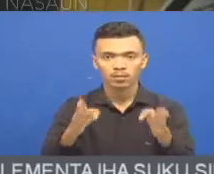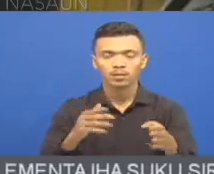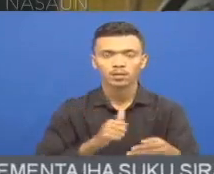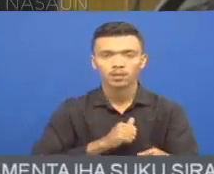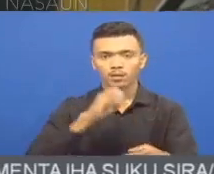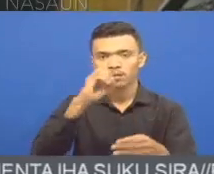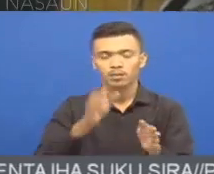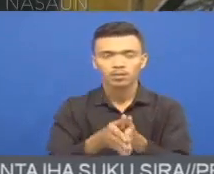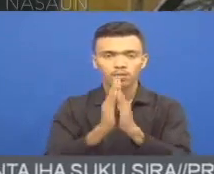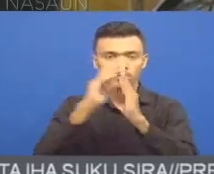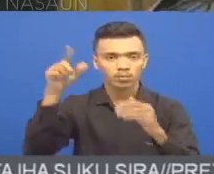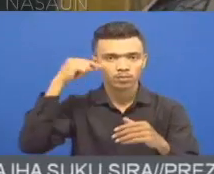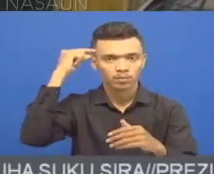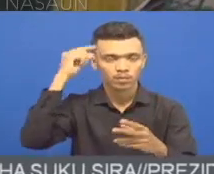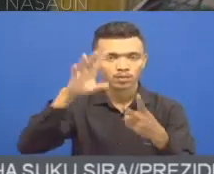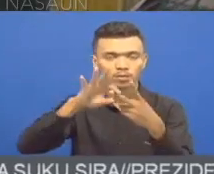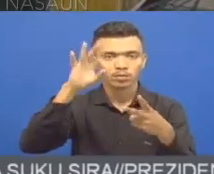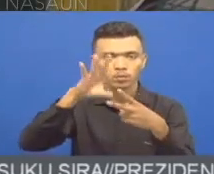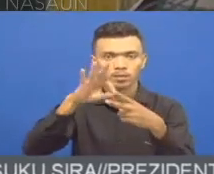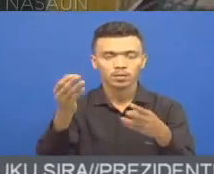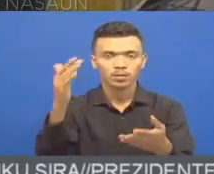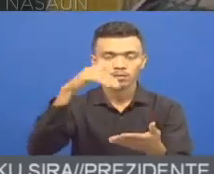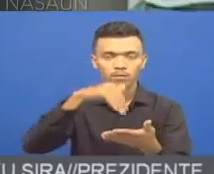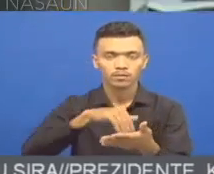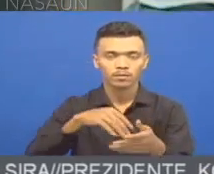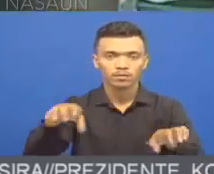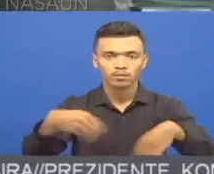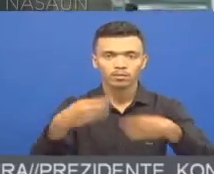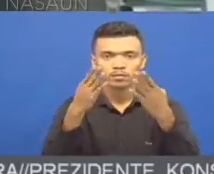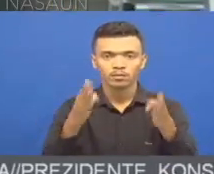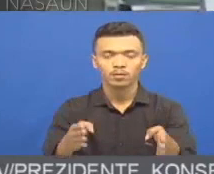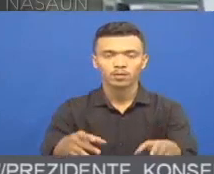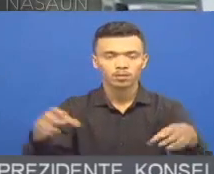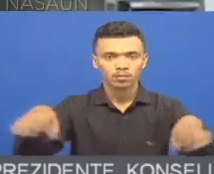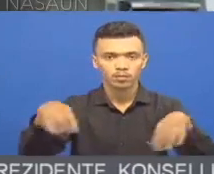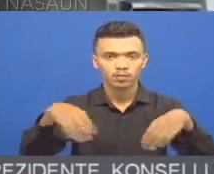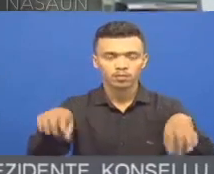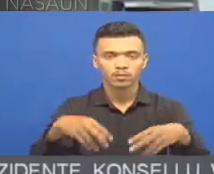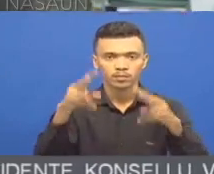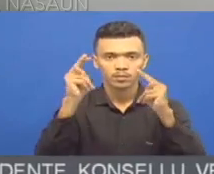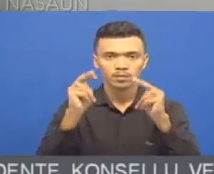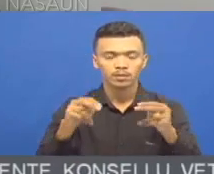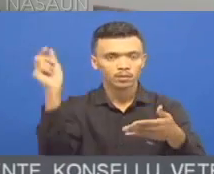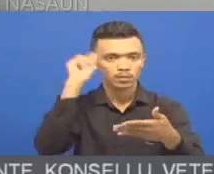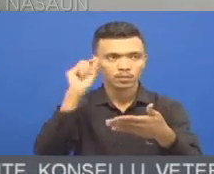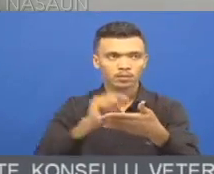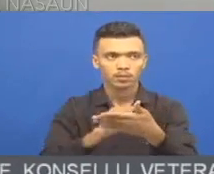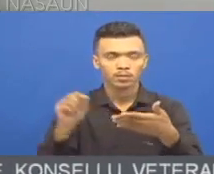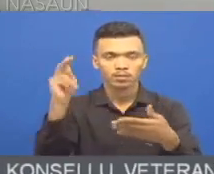o subgoverno ato recruta motorista Fali, agente de administração pública, ato operacionaliza necessidade de administração